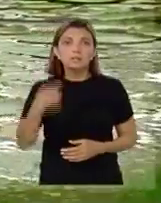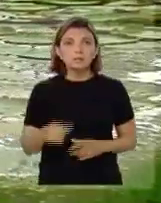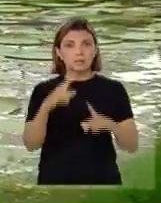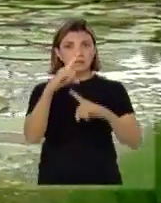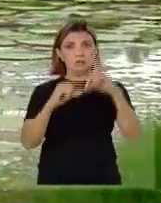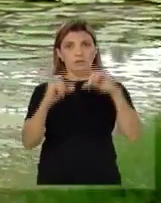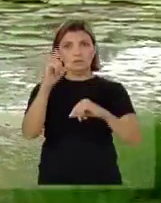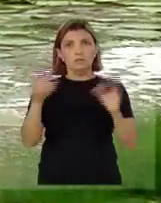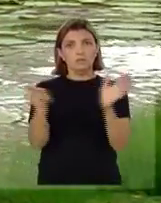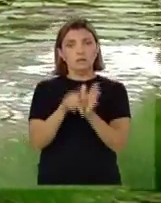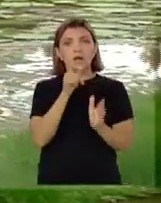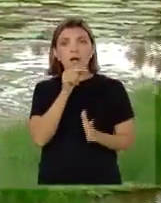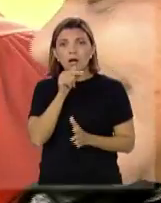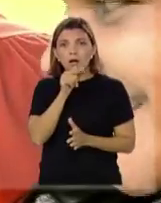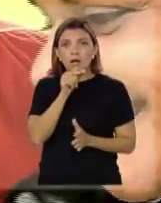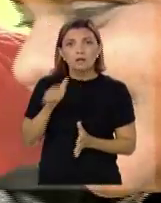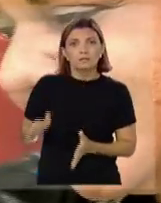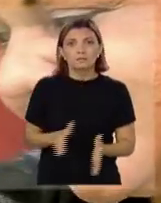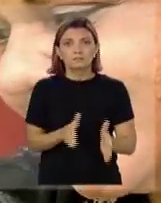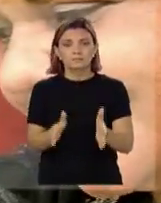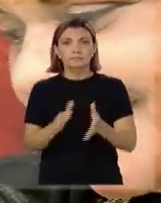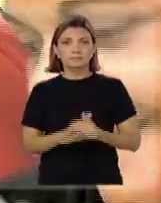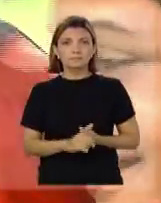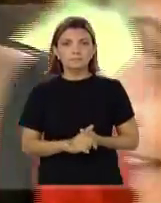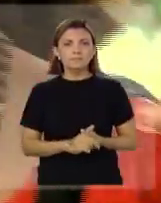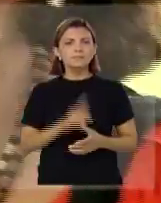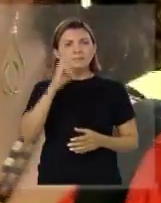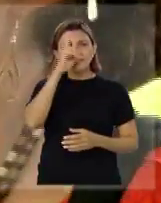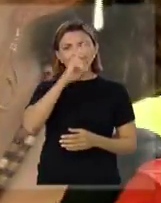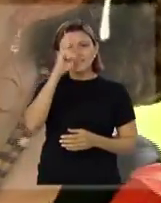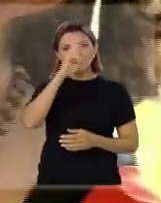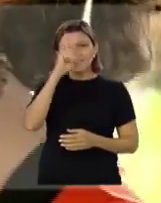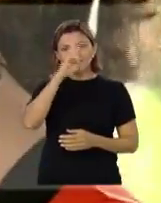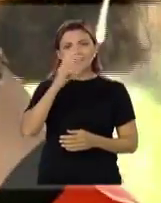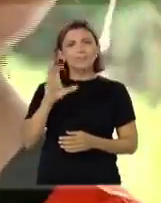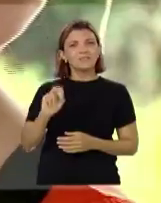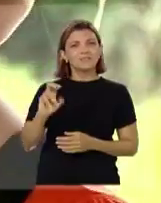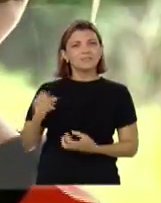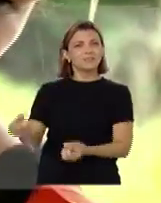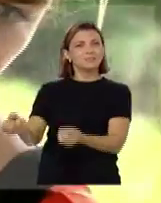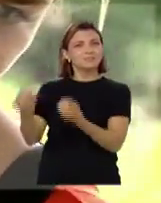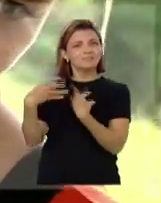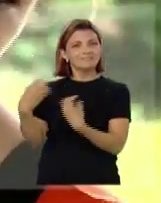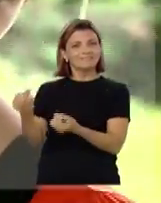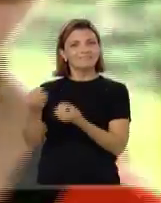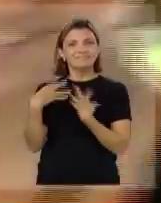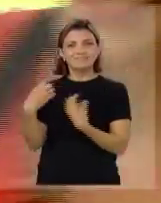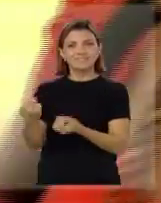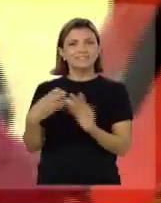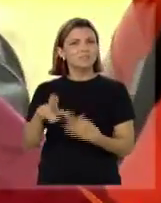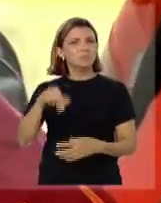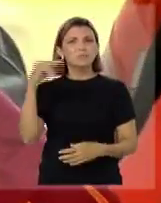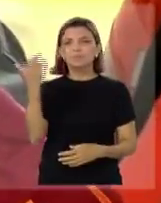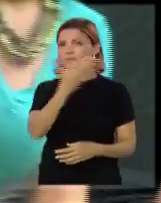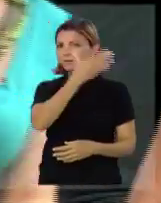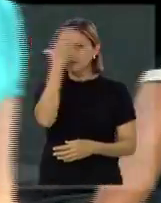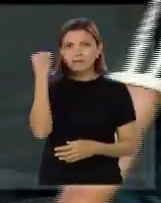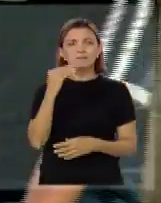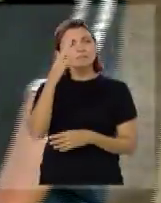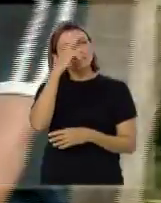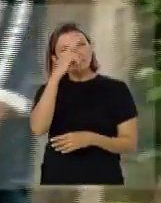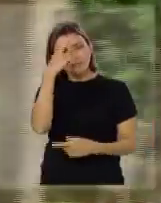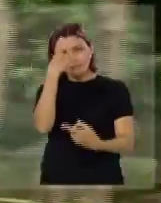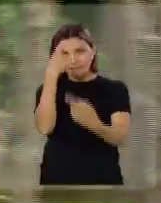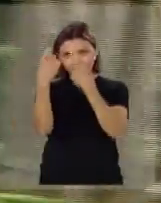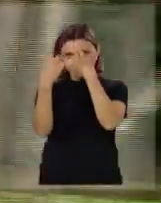como a Estrela das Águas. É. Ai, que legal. Sabe que toda vez que eu ouço essas lendas, eu fico lembrando da minha avó. Ah, mas uma lenda nunca morre. Não